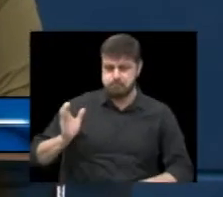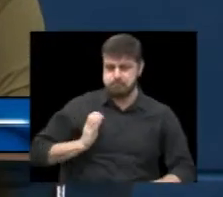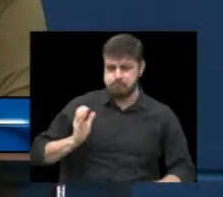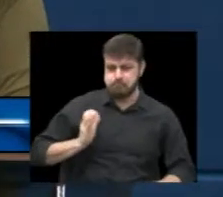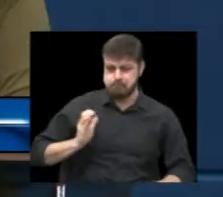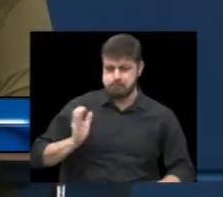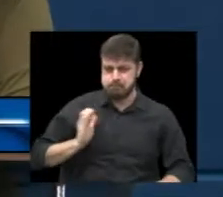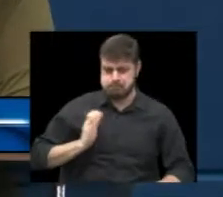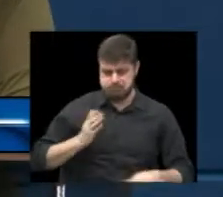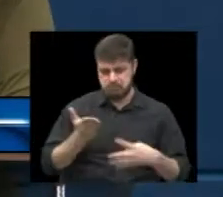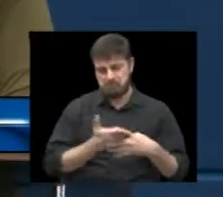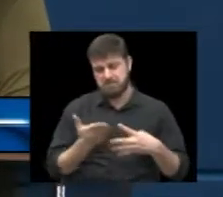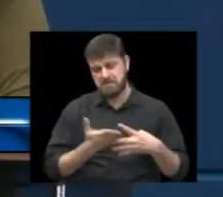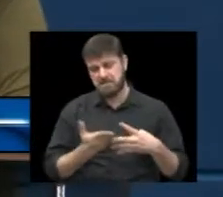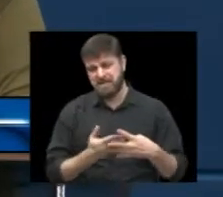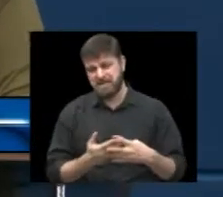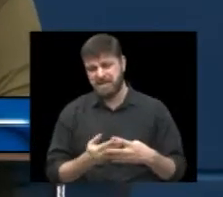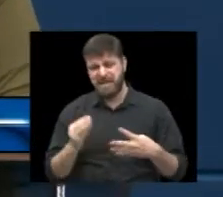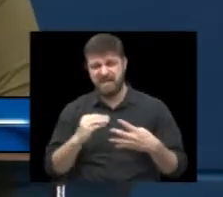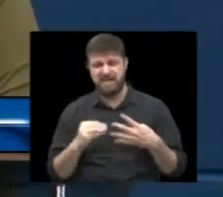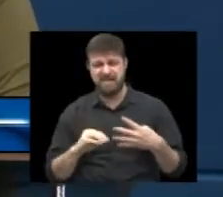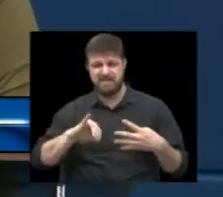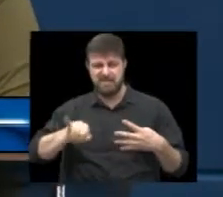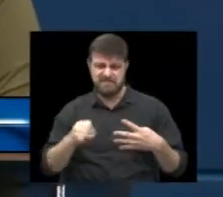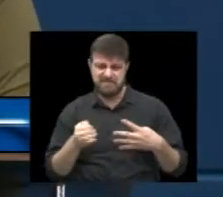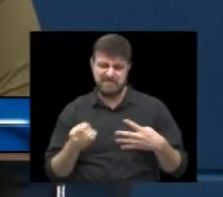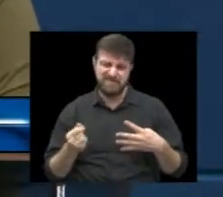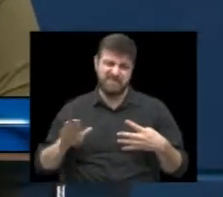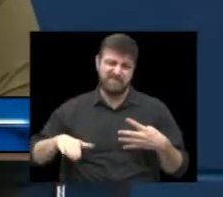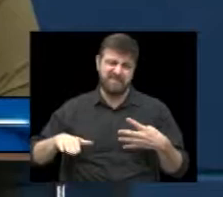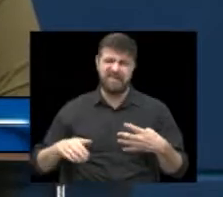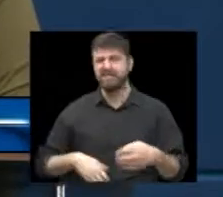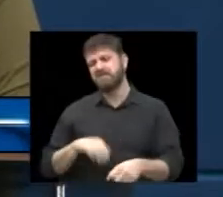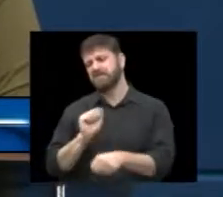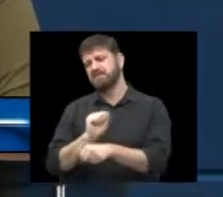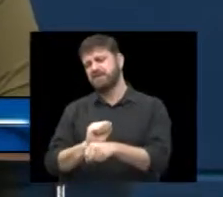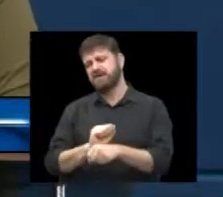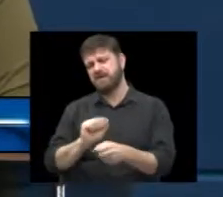devedores. Eu mencionei aqui na minha outra intervenção que